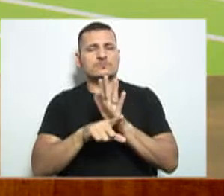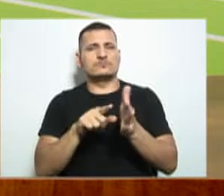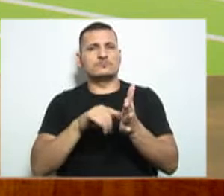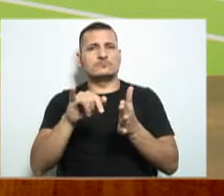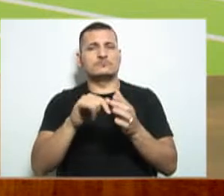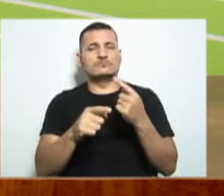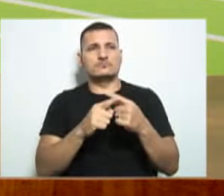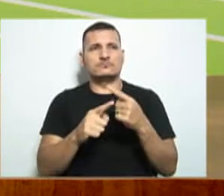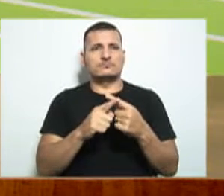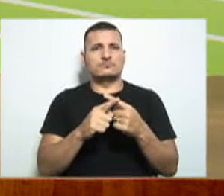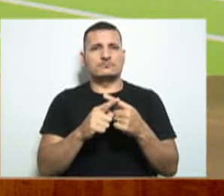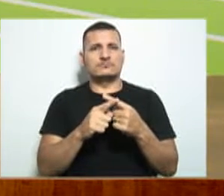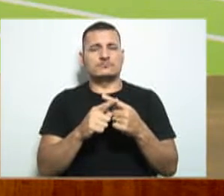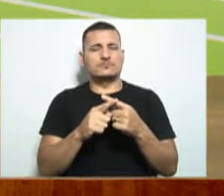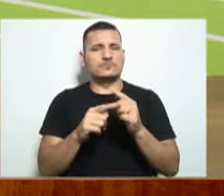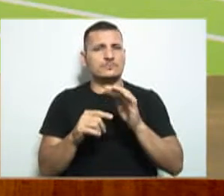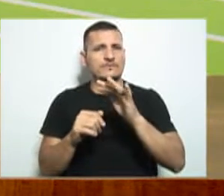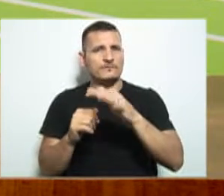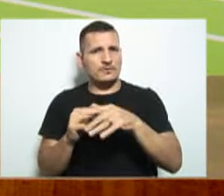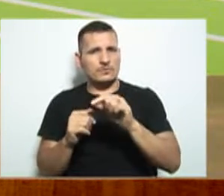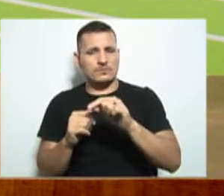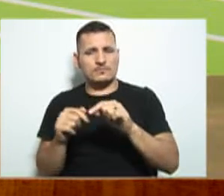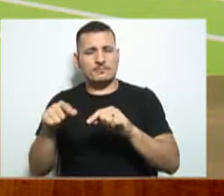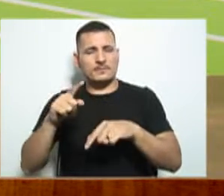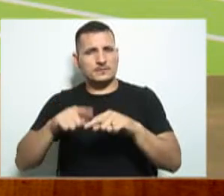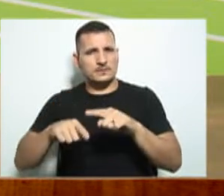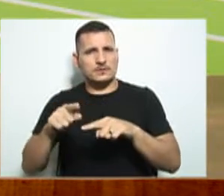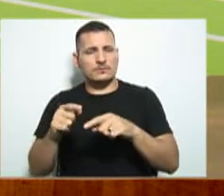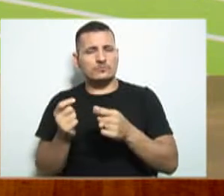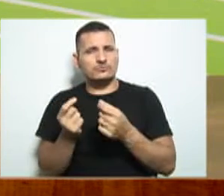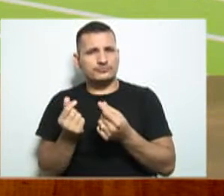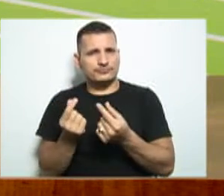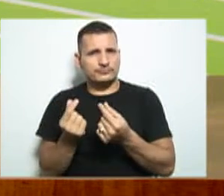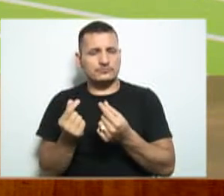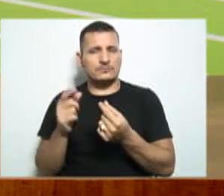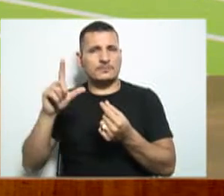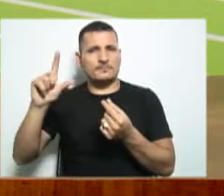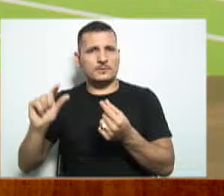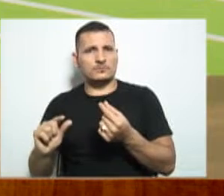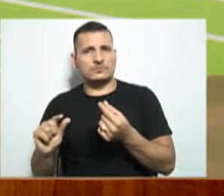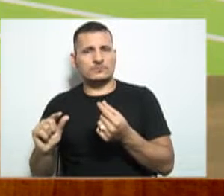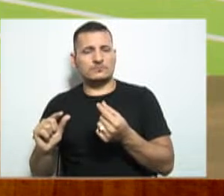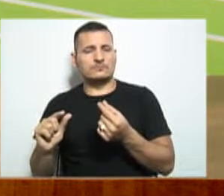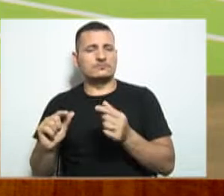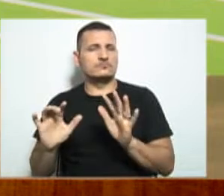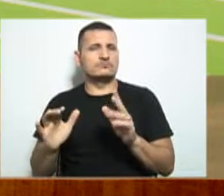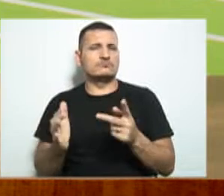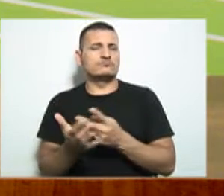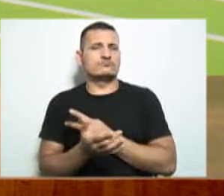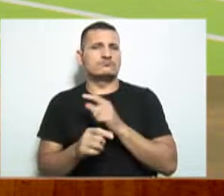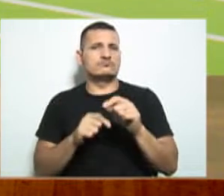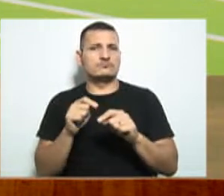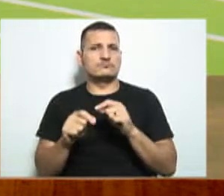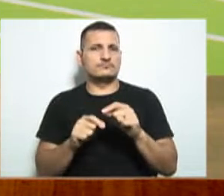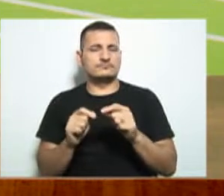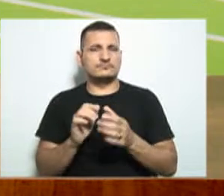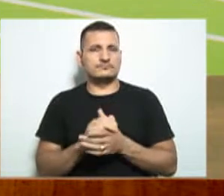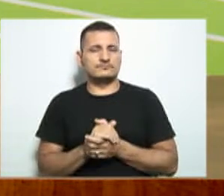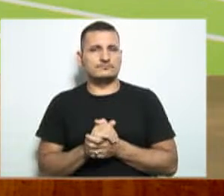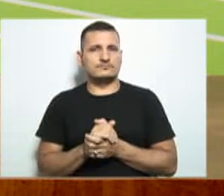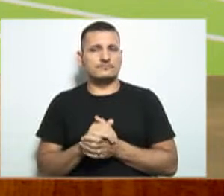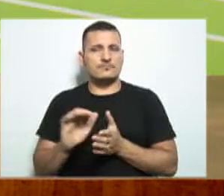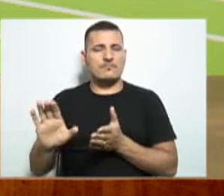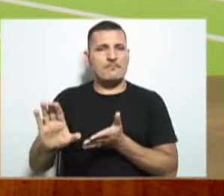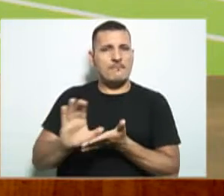da mercadoria é menor e, consequentemente, o que acontece? O